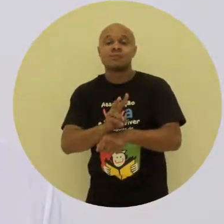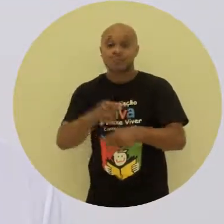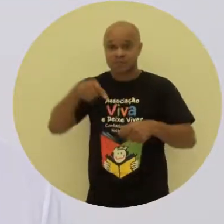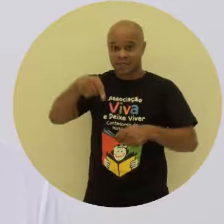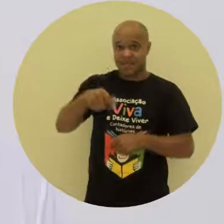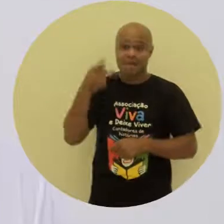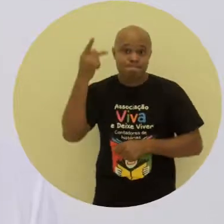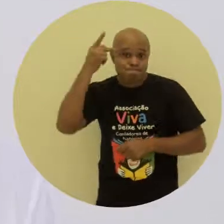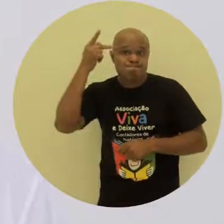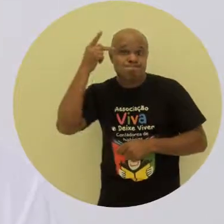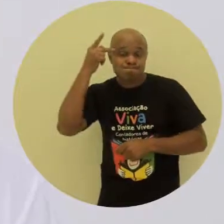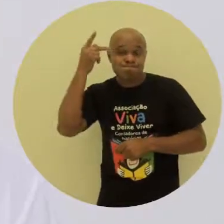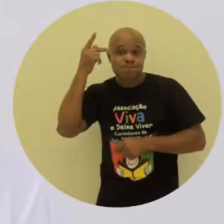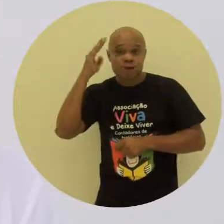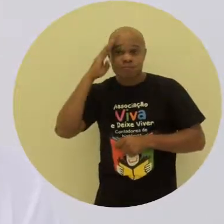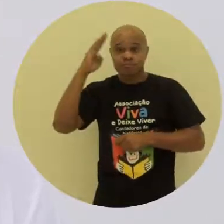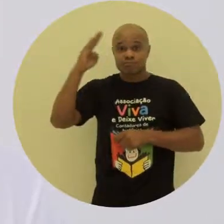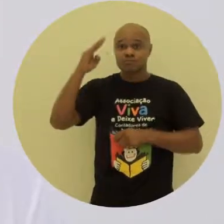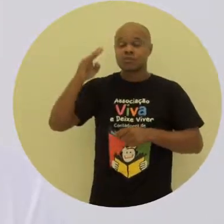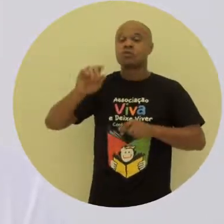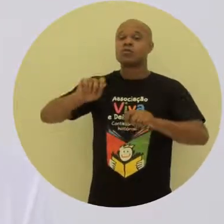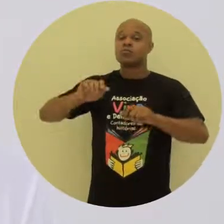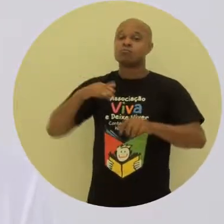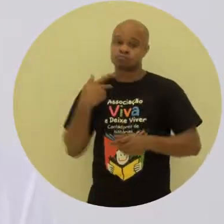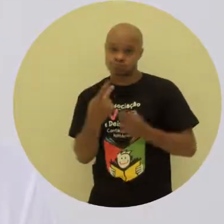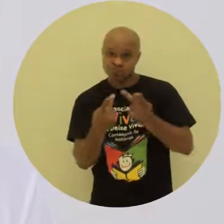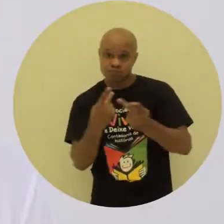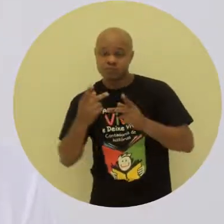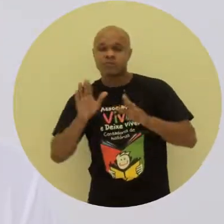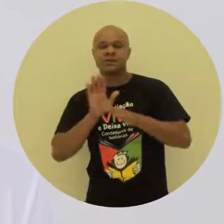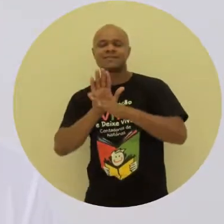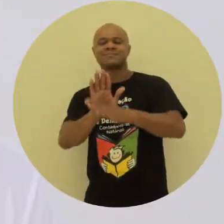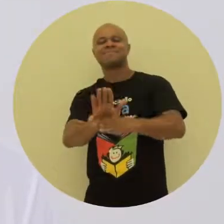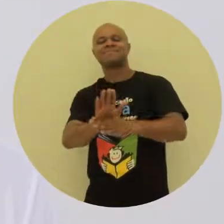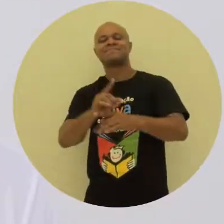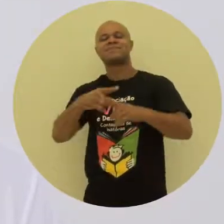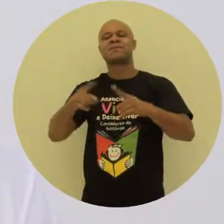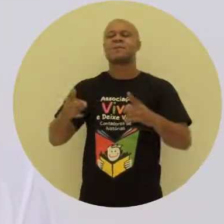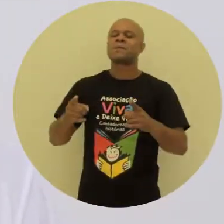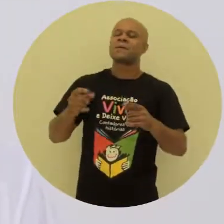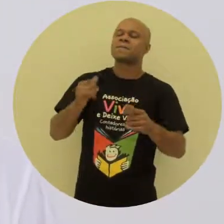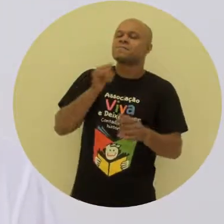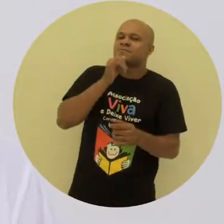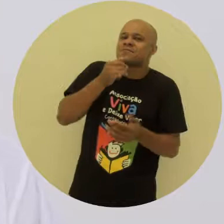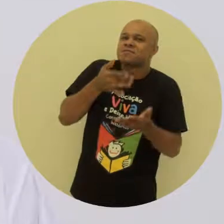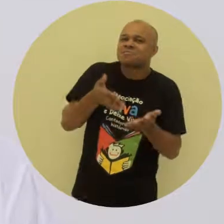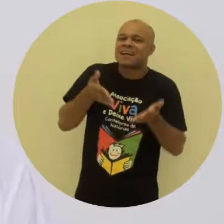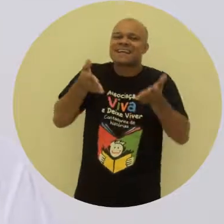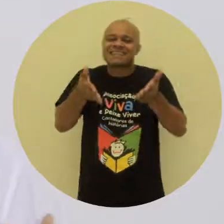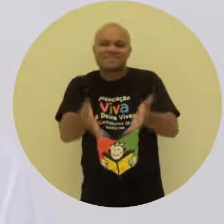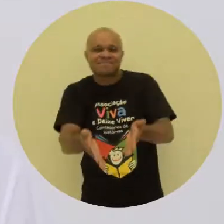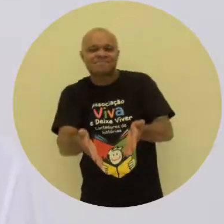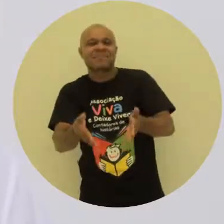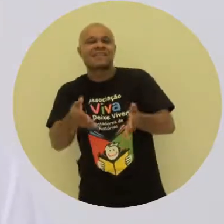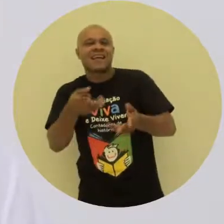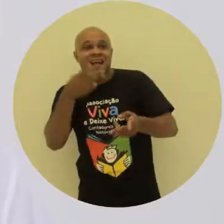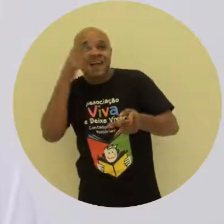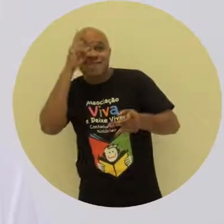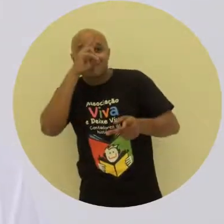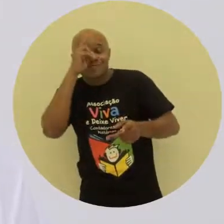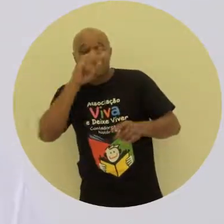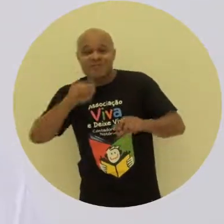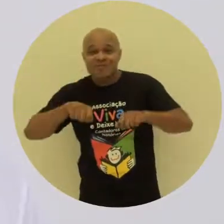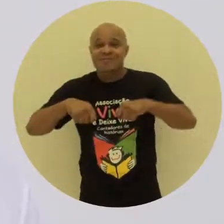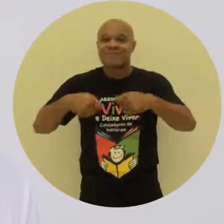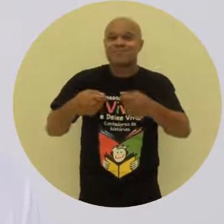principalmente, nós damos o suporte, né? Porque, enfim, estar contador de histórias significa